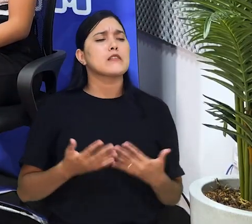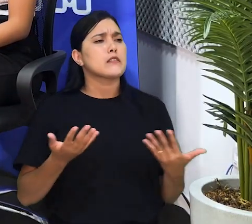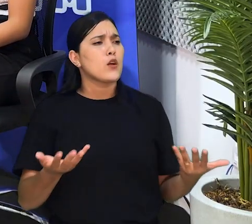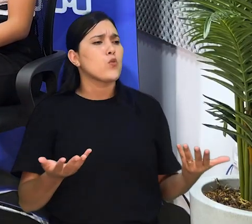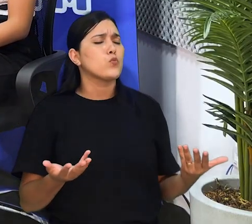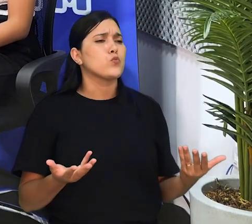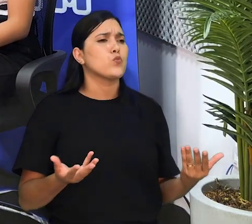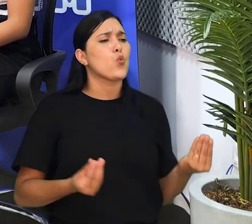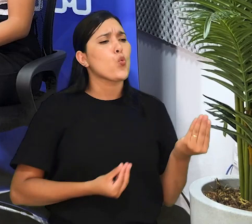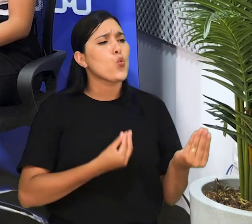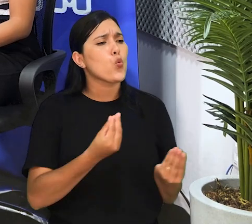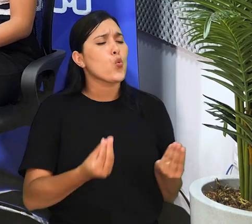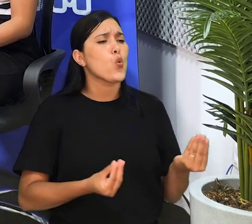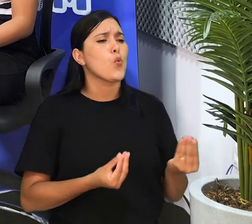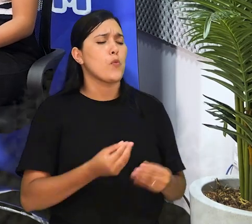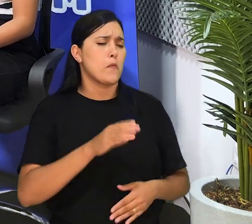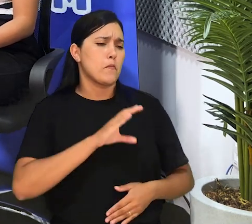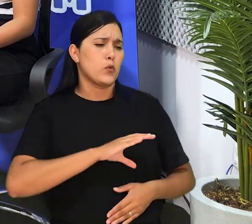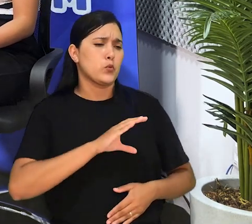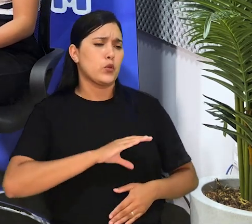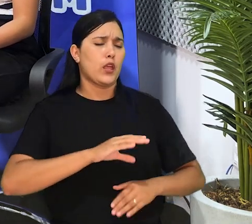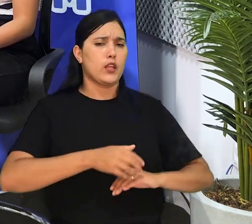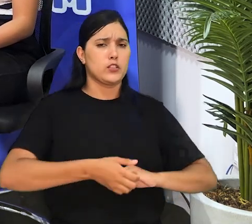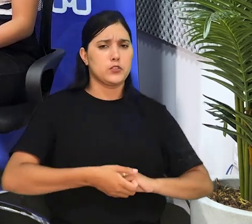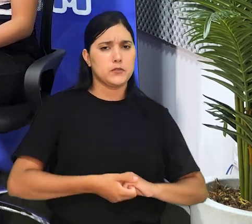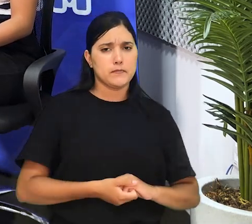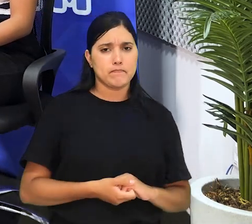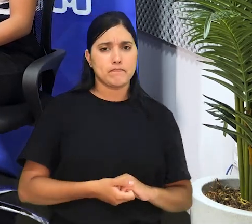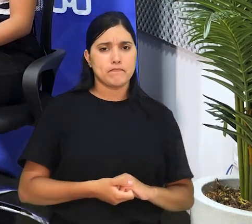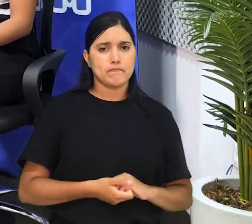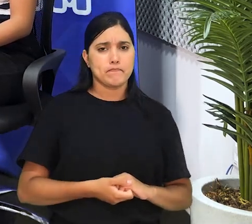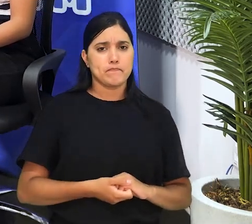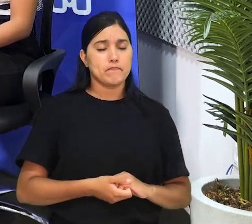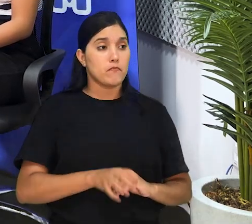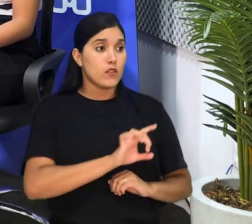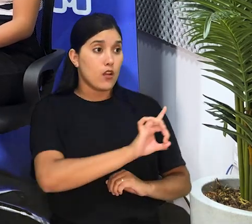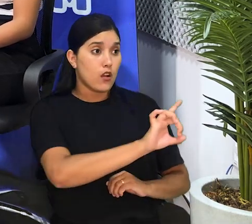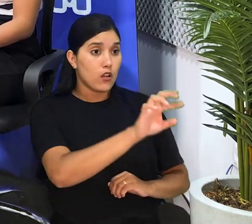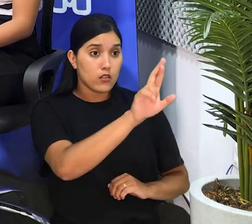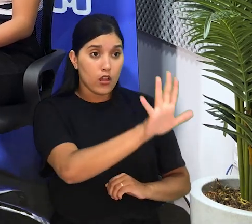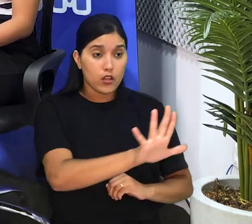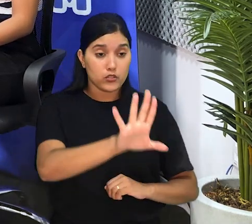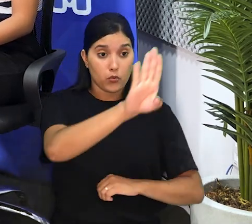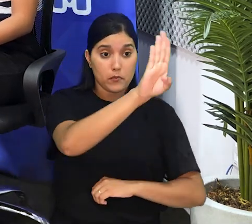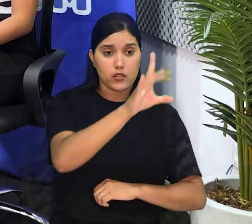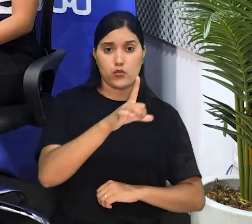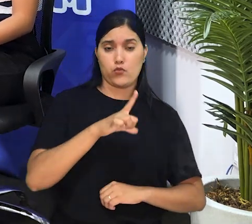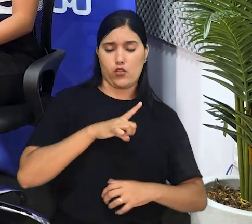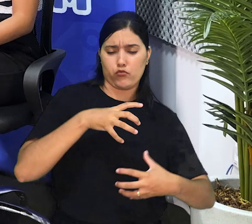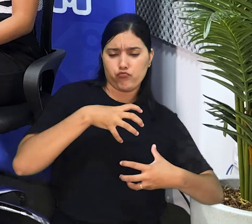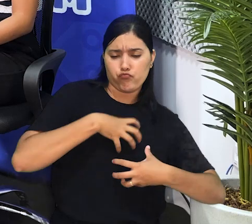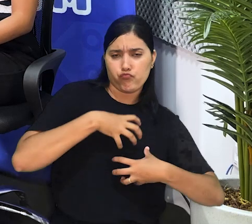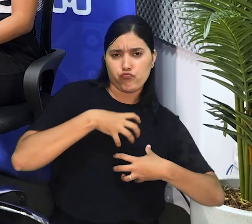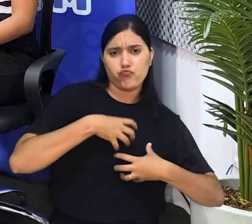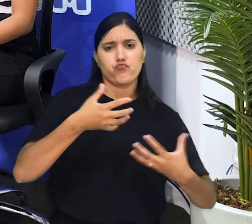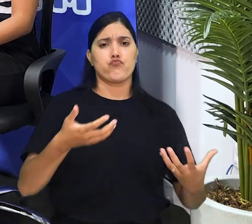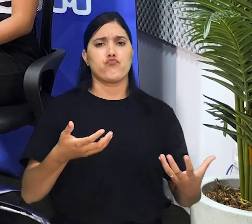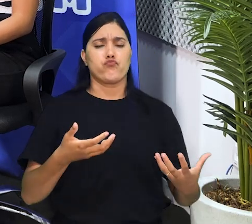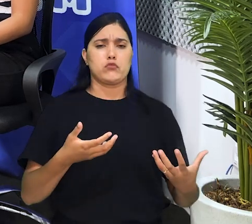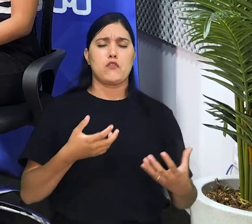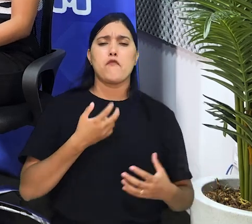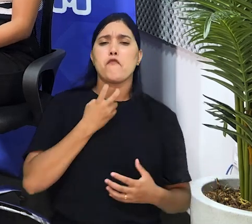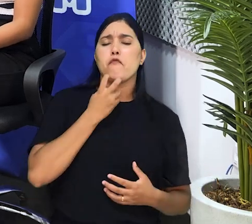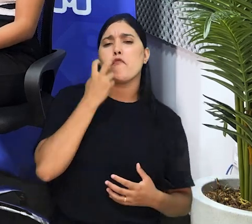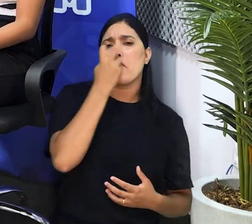gestuno ele veio com esse objetivo. E como seria também as questões, por exemplo, o português, né? Cada região do